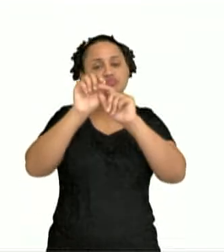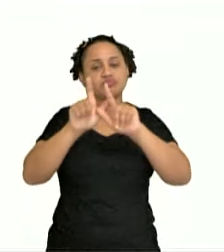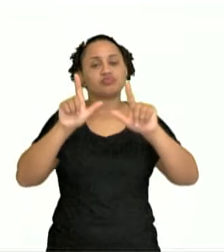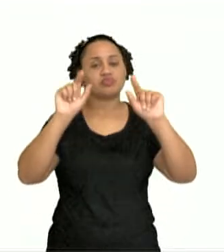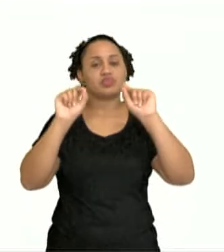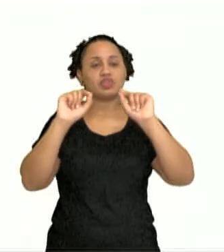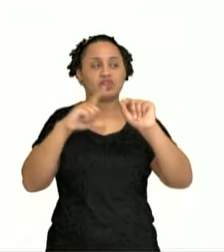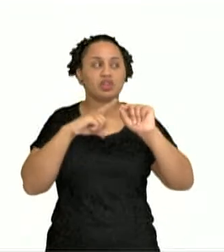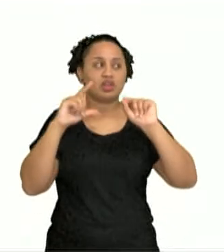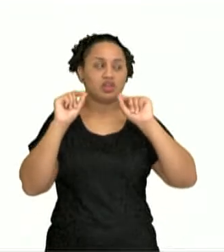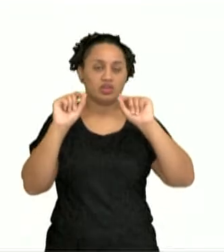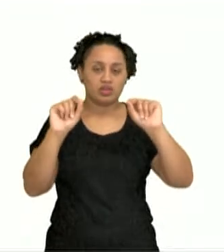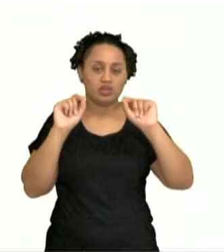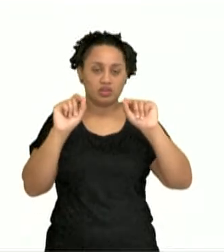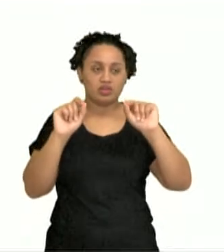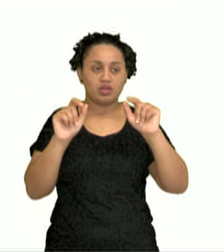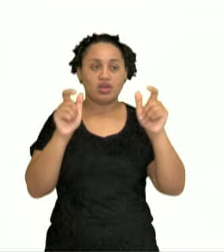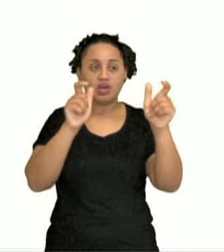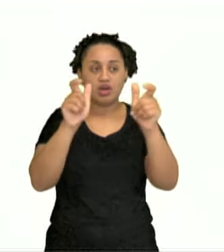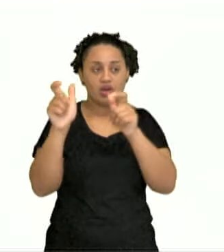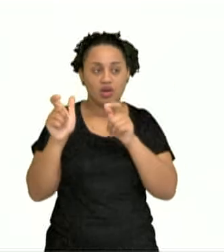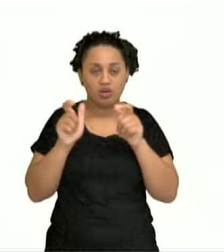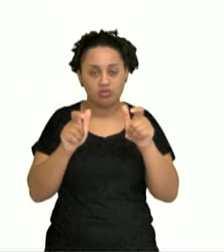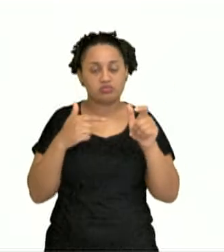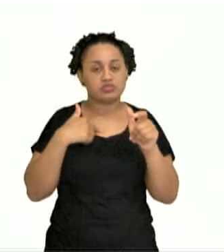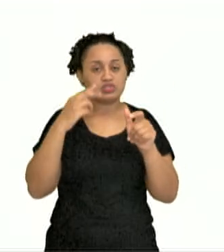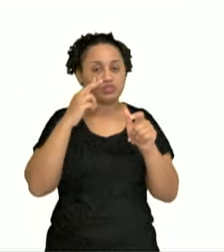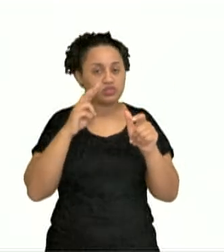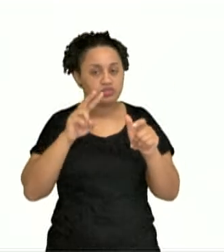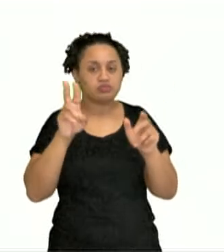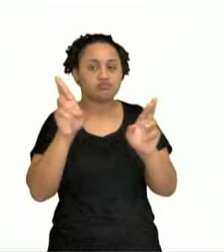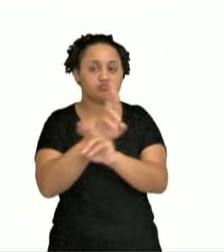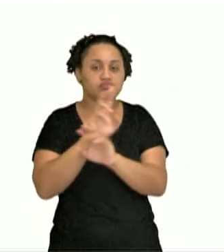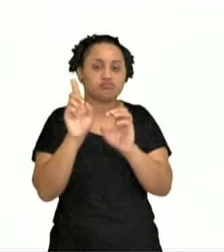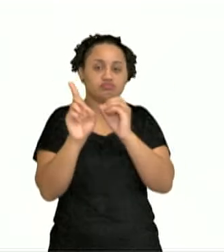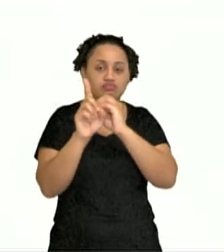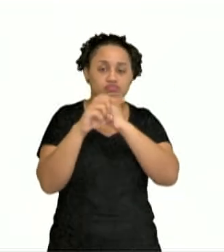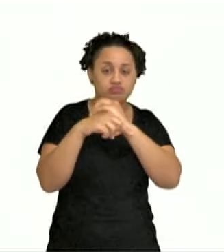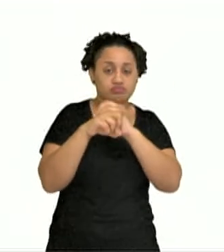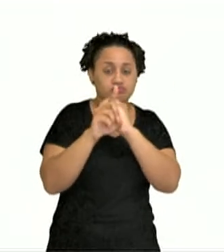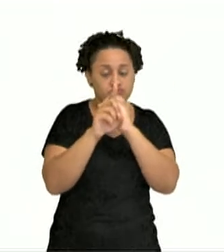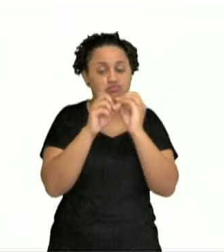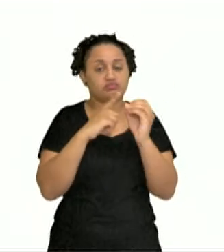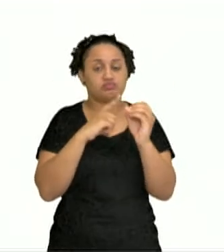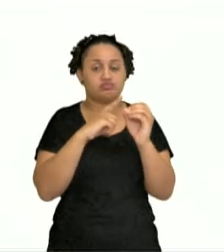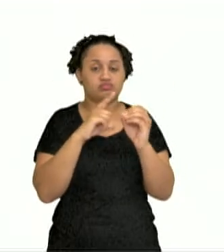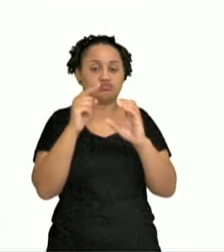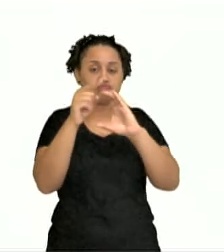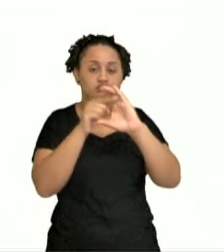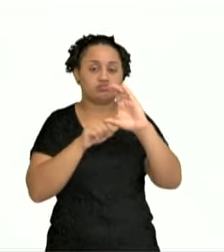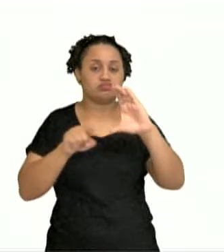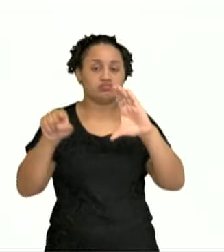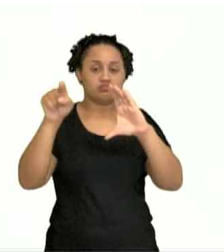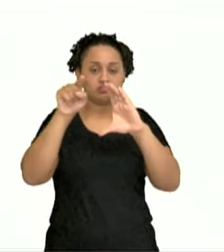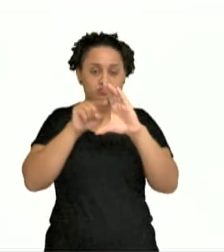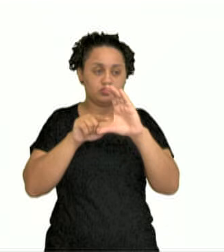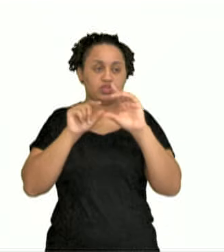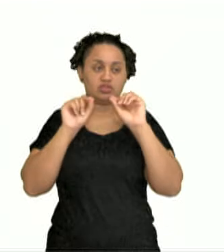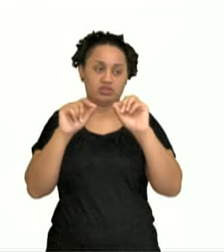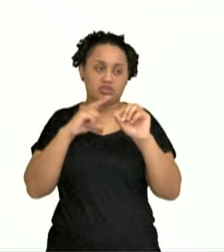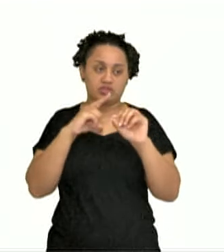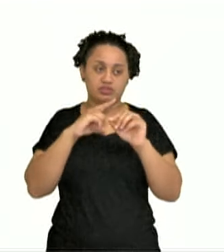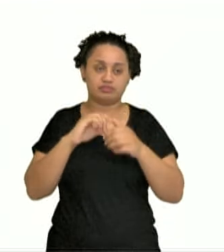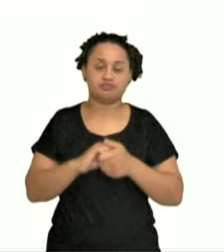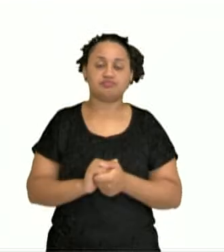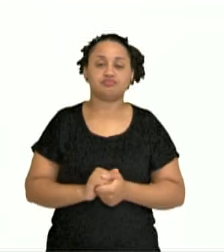eu trouxe para vocês aonde é que a gente olha as relações trigonométricas na circunferência trigonométrica. Aqui